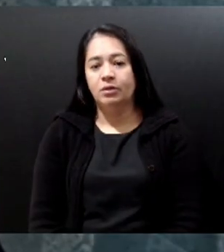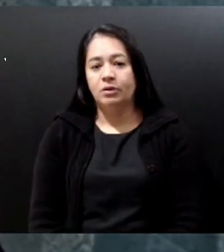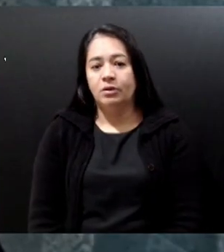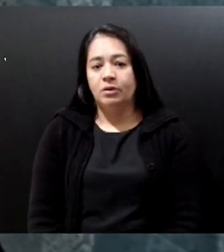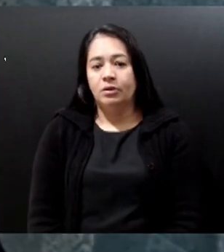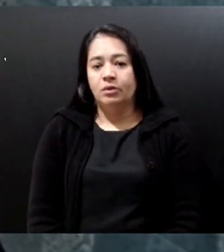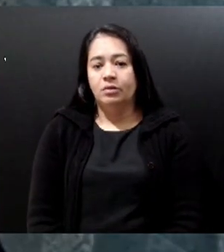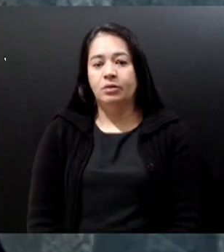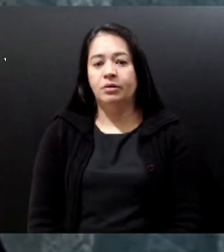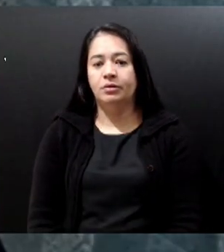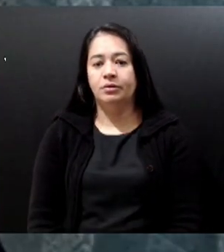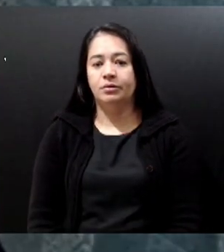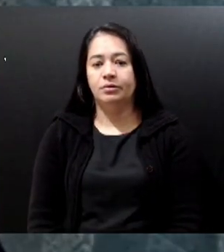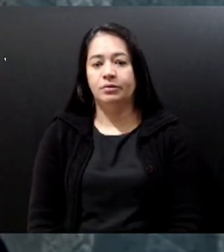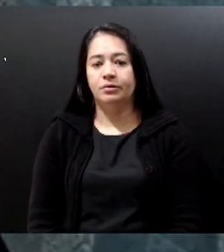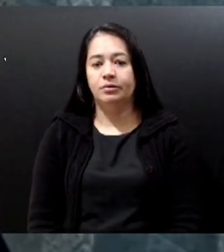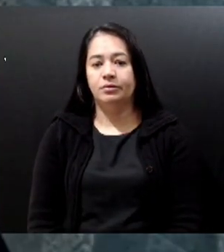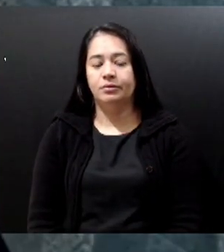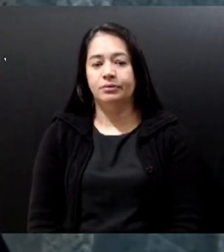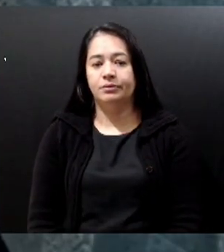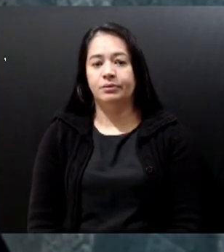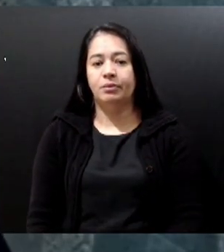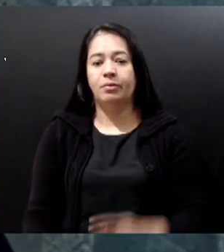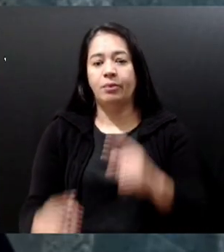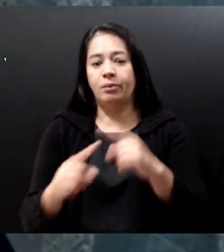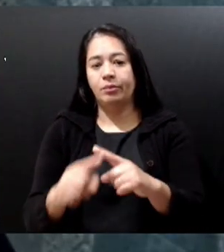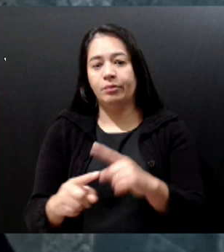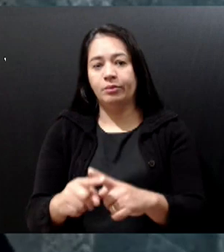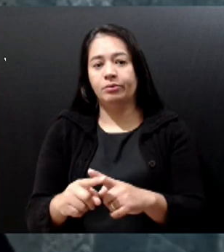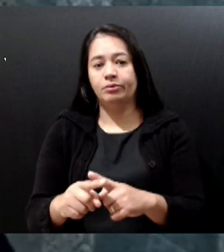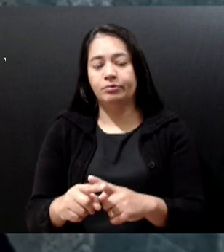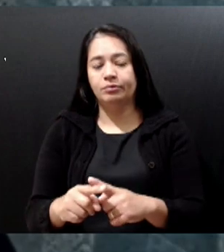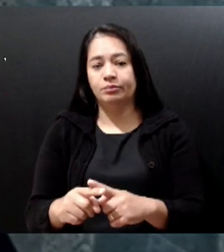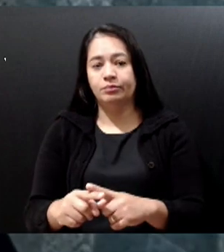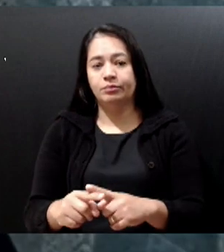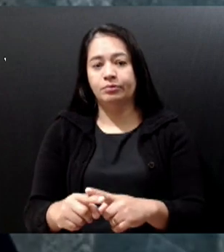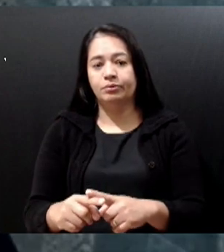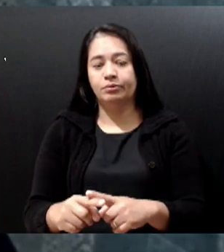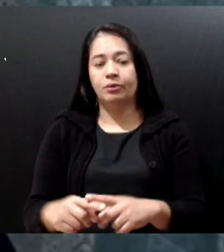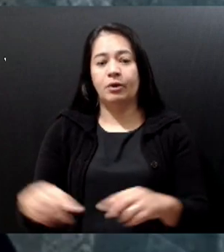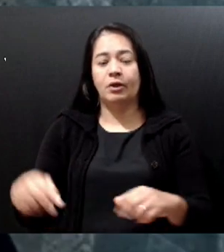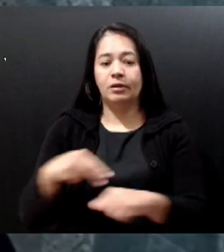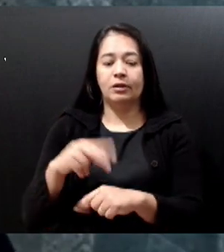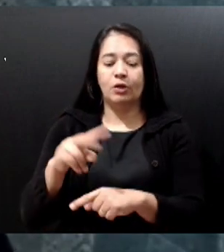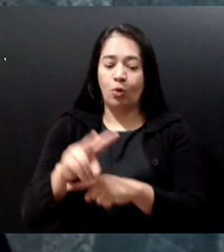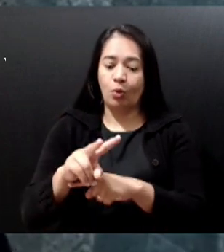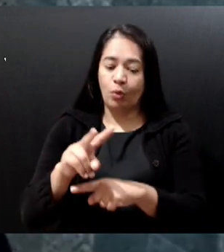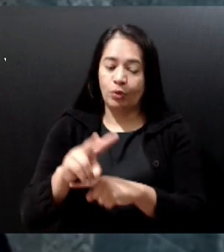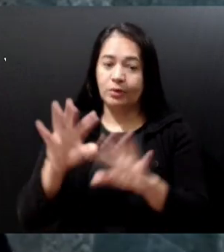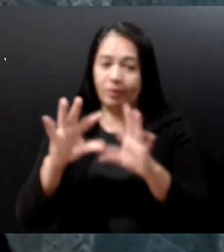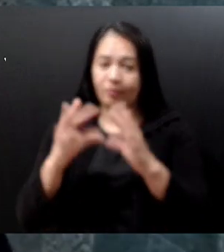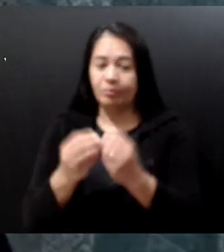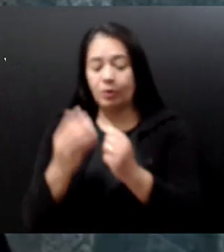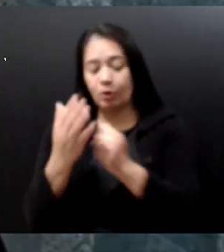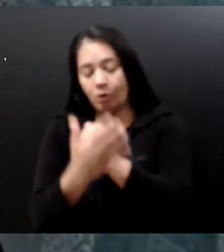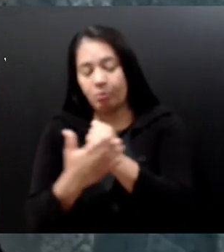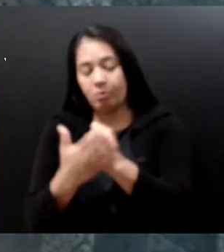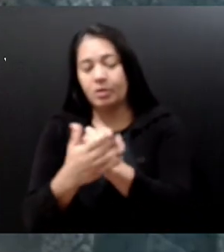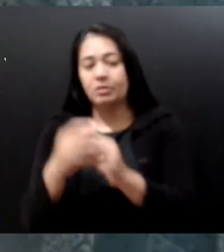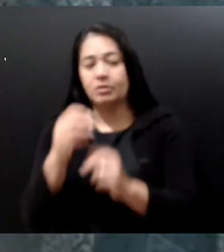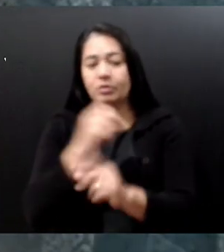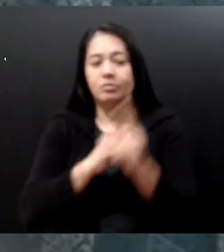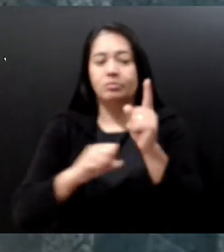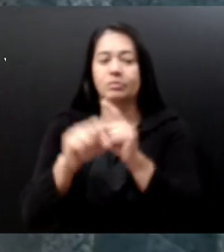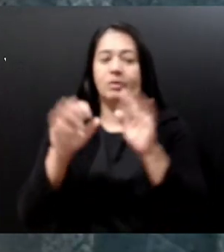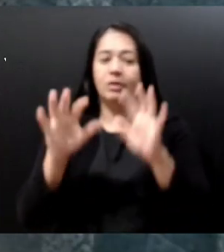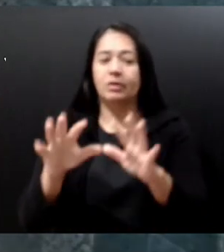pelo Estado cuidar da família como um núcleo básico da sociedade. Então, esses dois